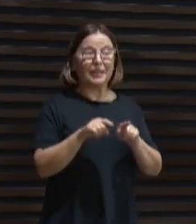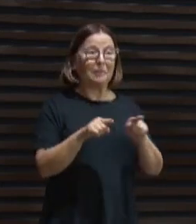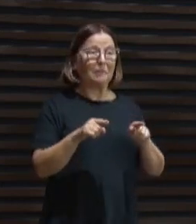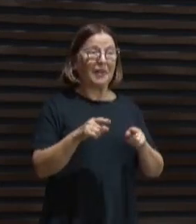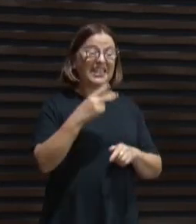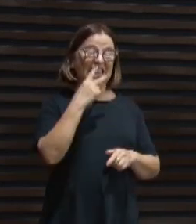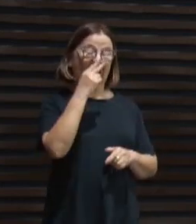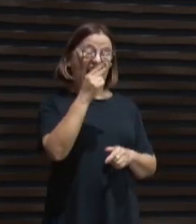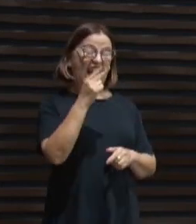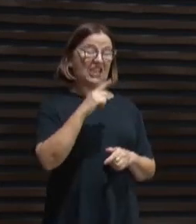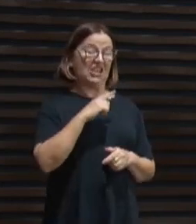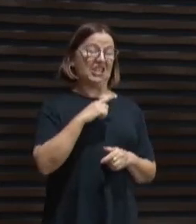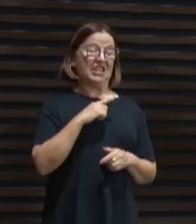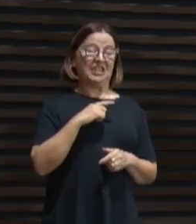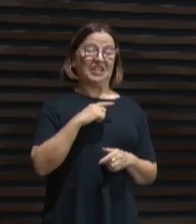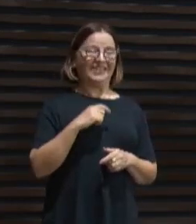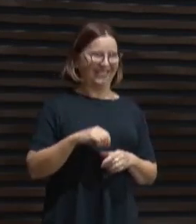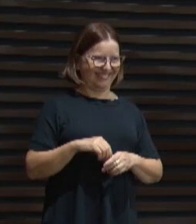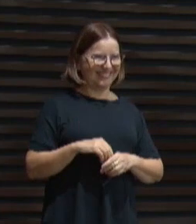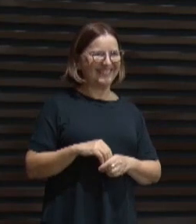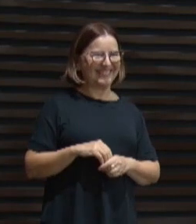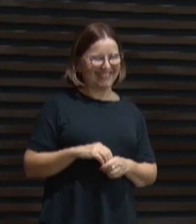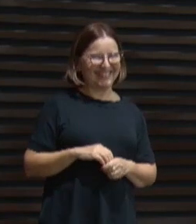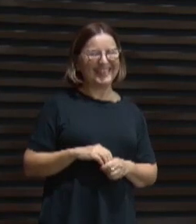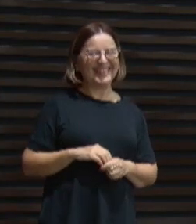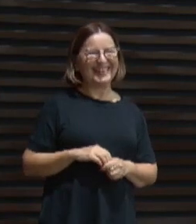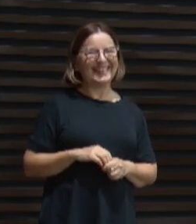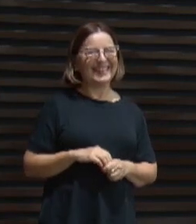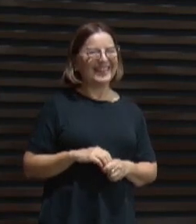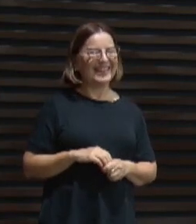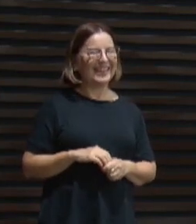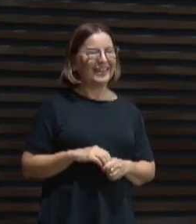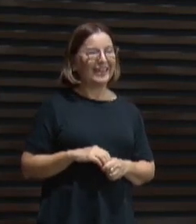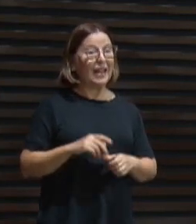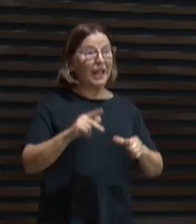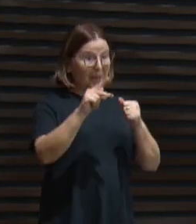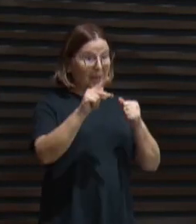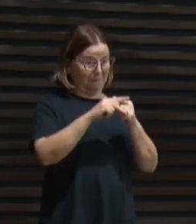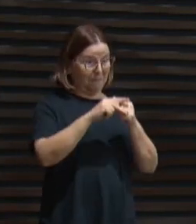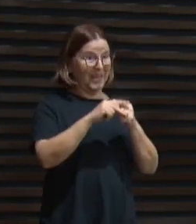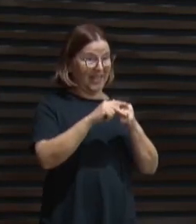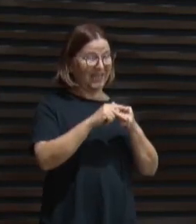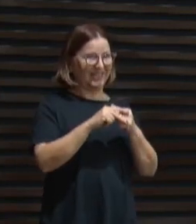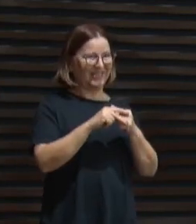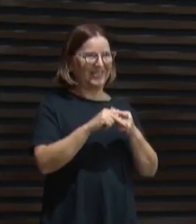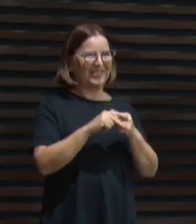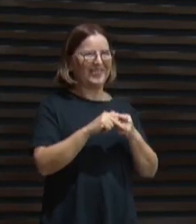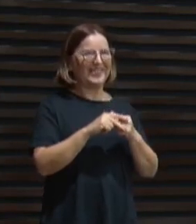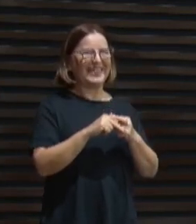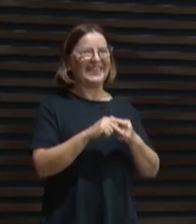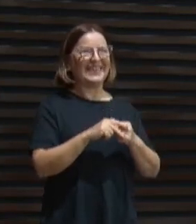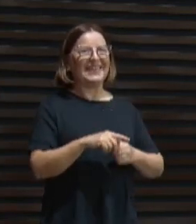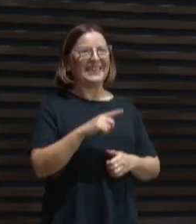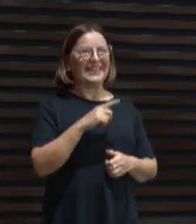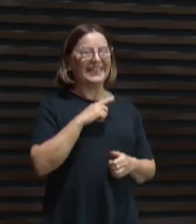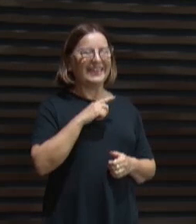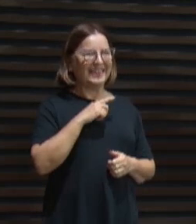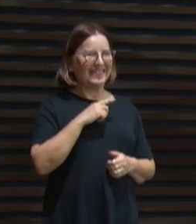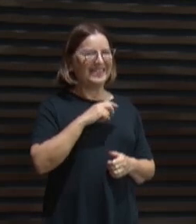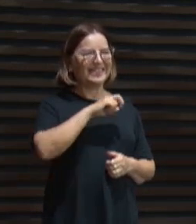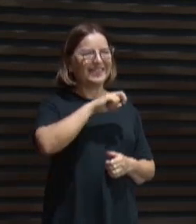Ex nobilitatis. Pois é. É o veneno da serpente que corre